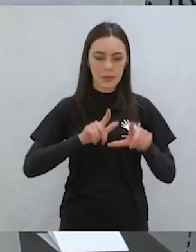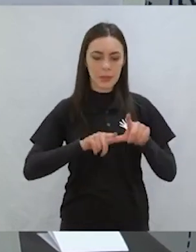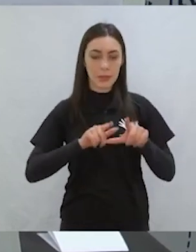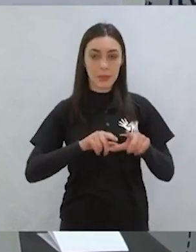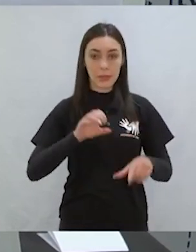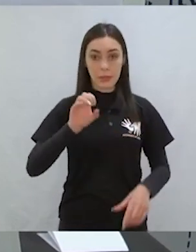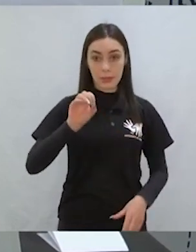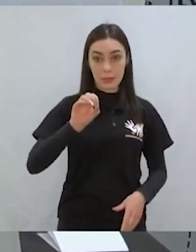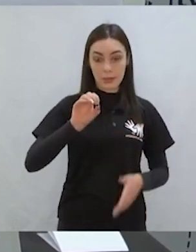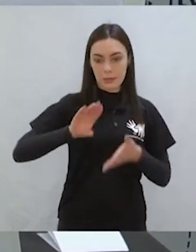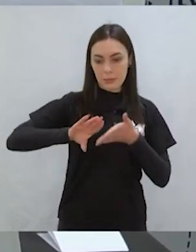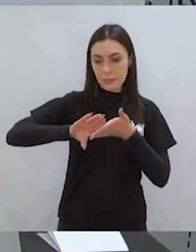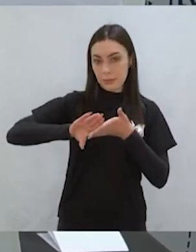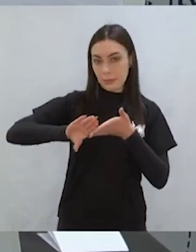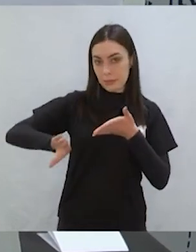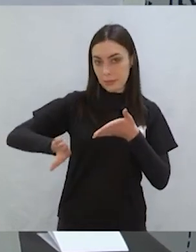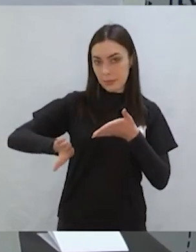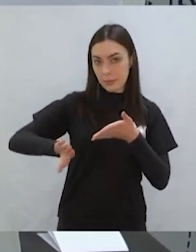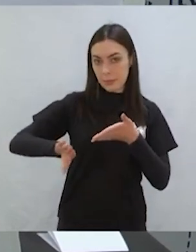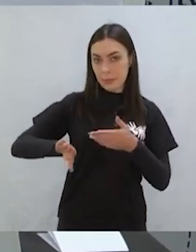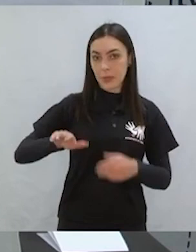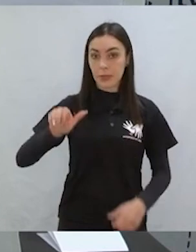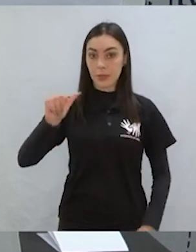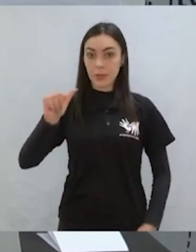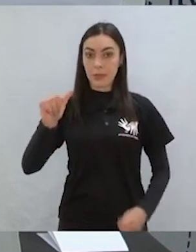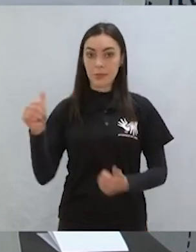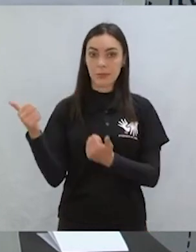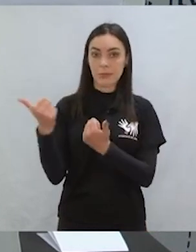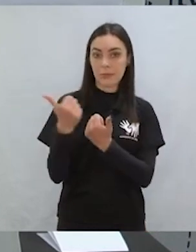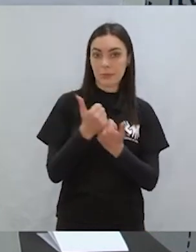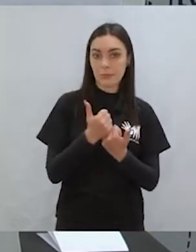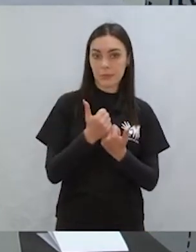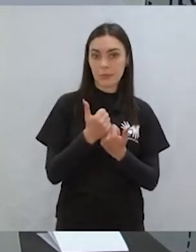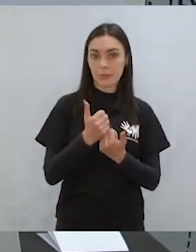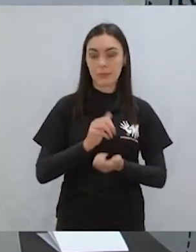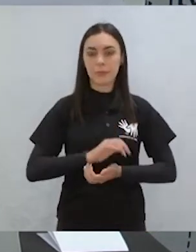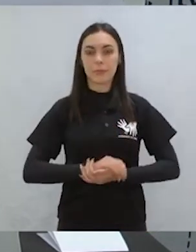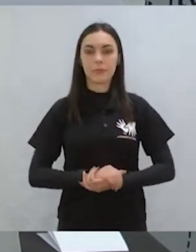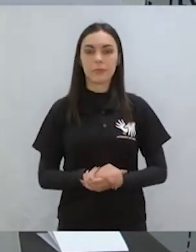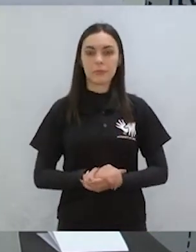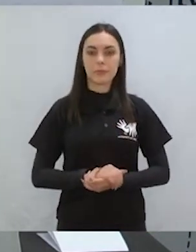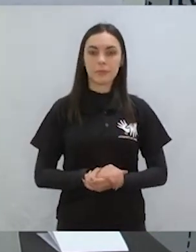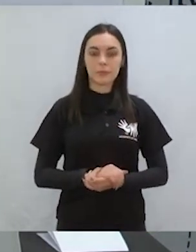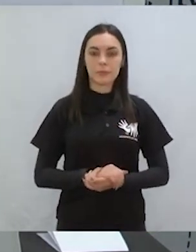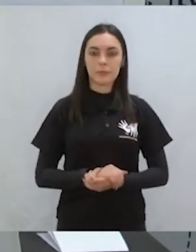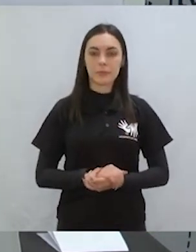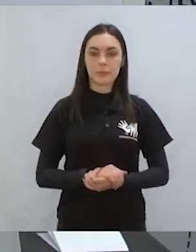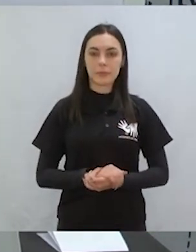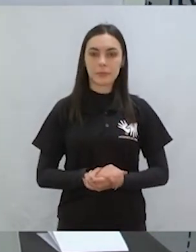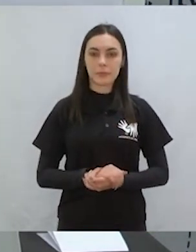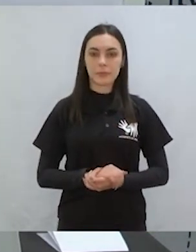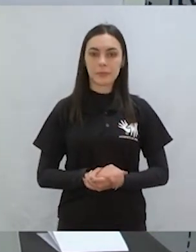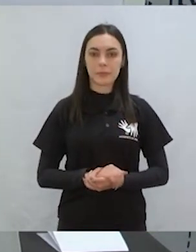tirasse a letra O e colocasse no lugar a letra